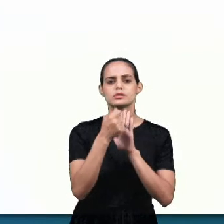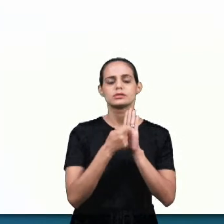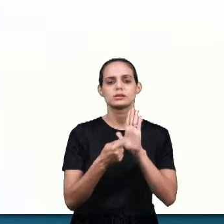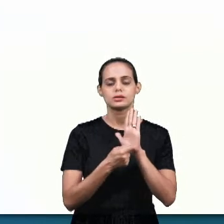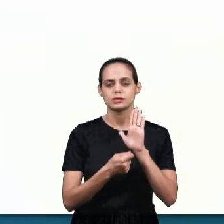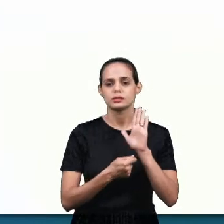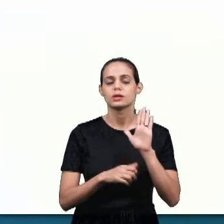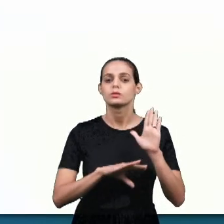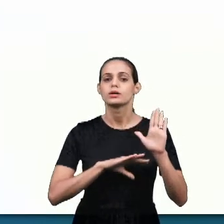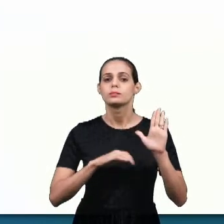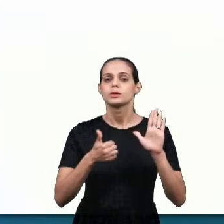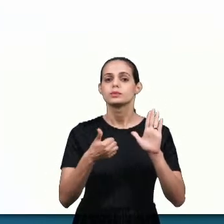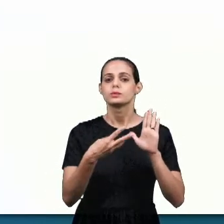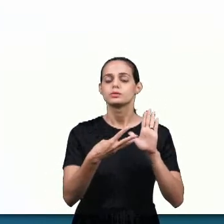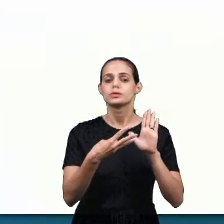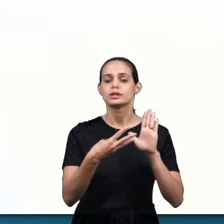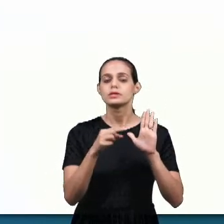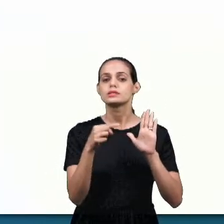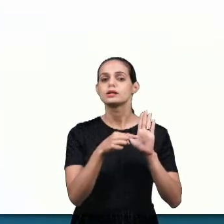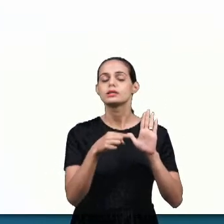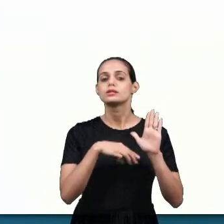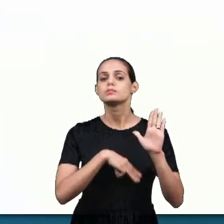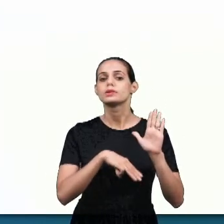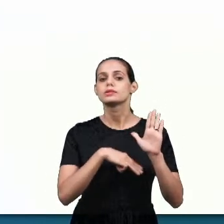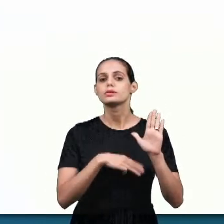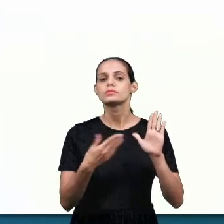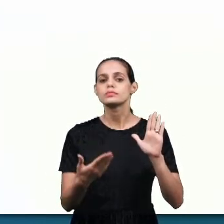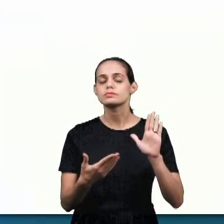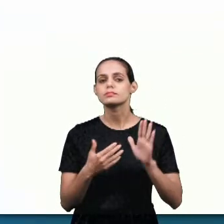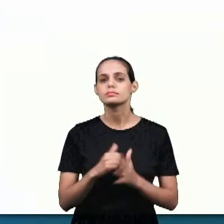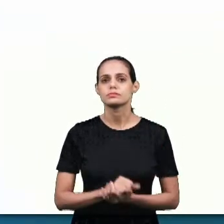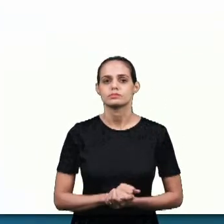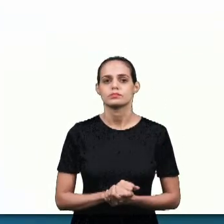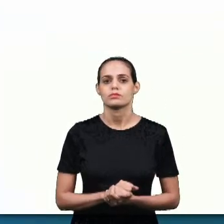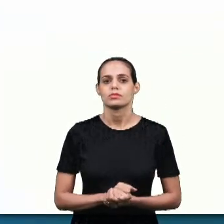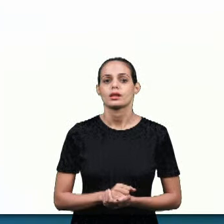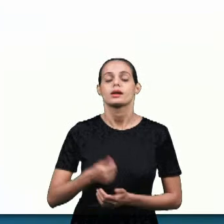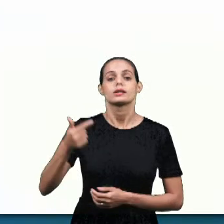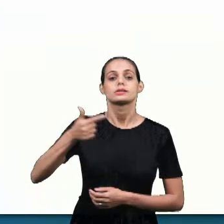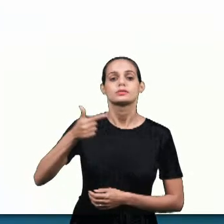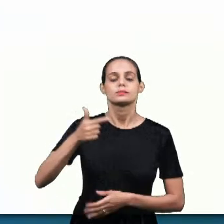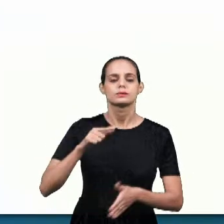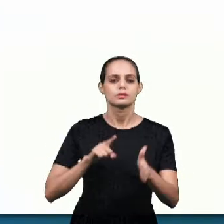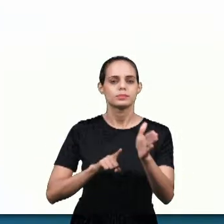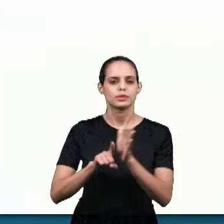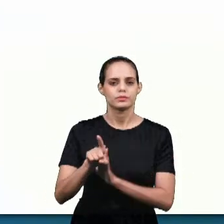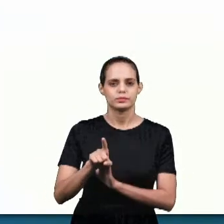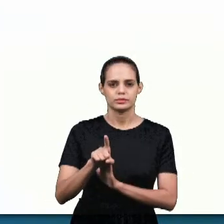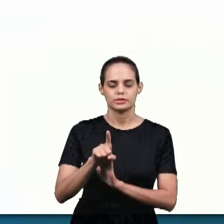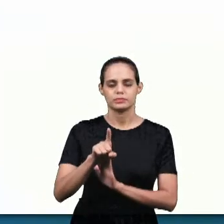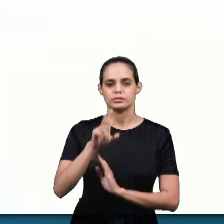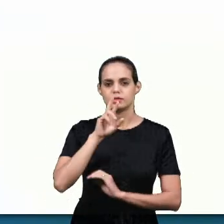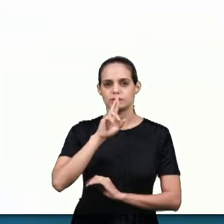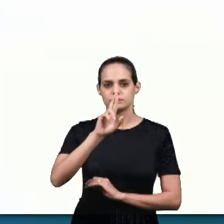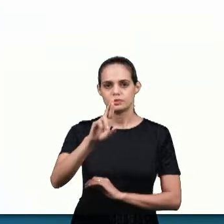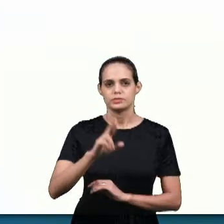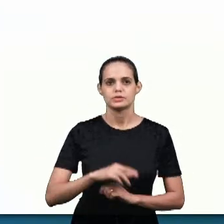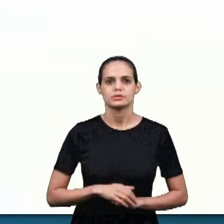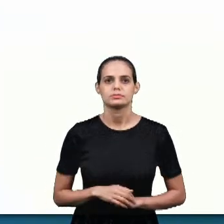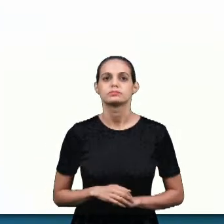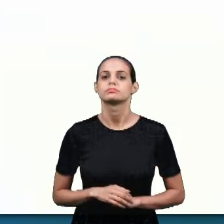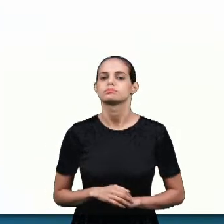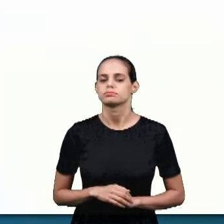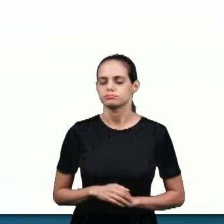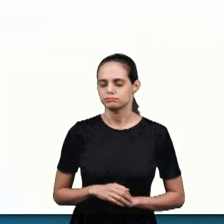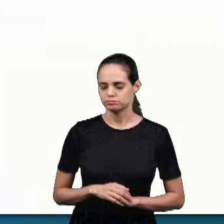do Evangelho de Mateus? Vamos também apresentar a segunda pergunta e as respostas em sequência. Foi o